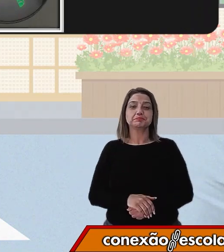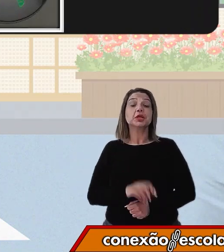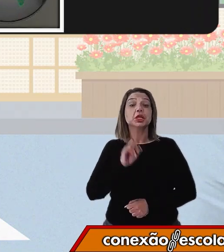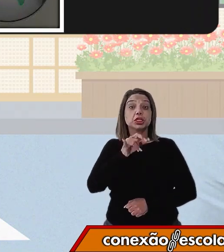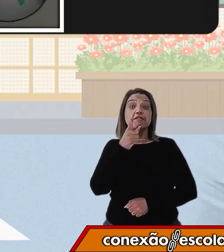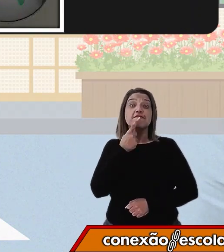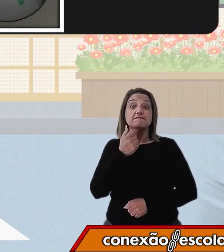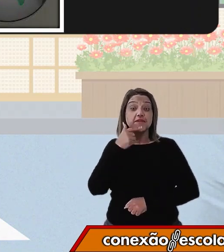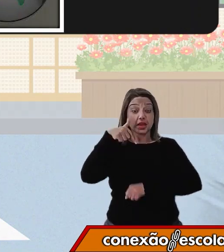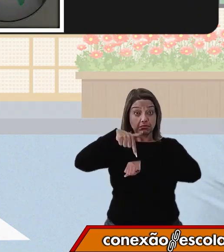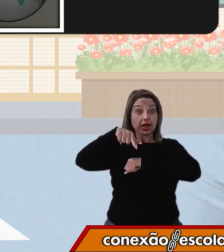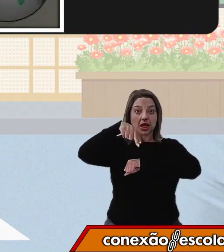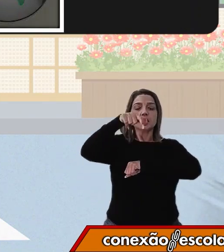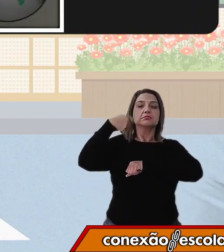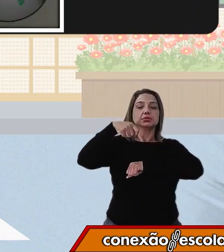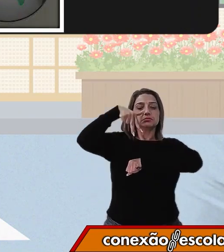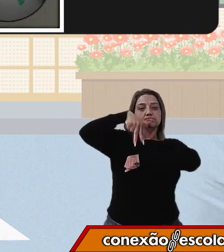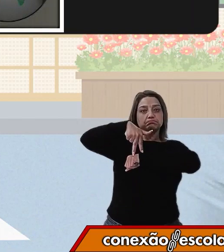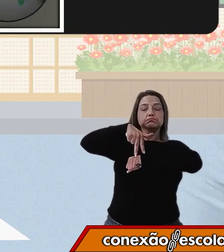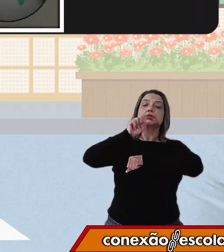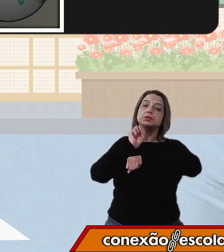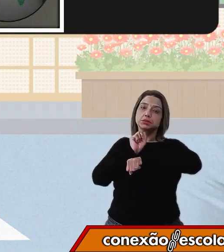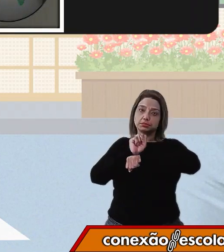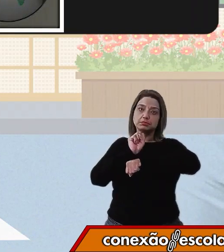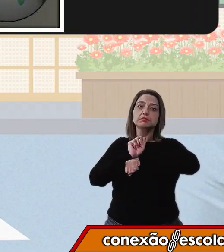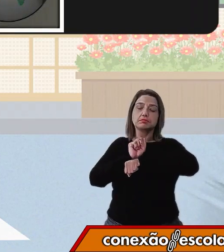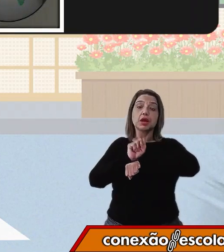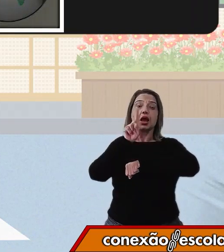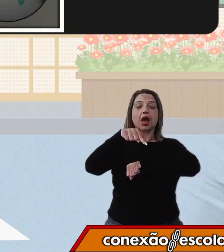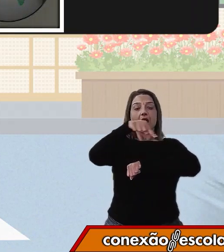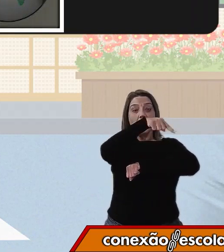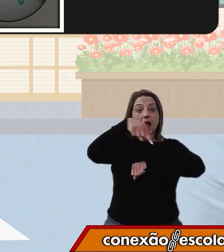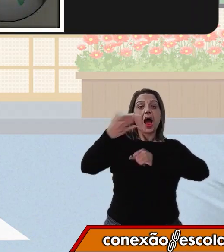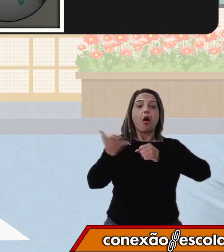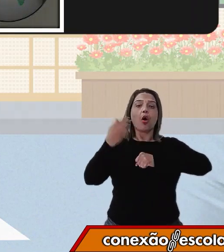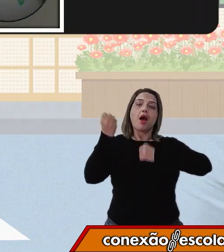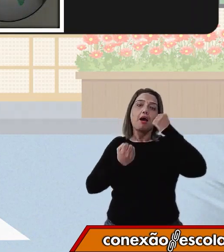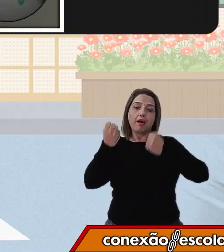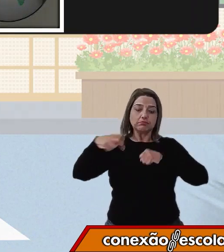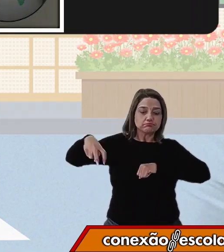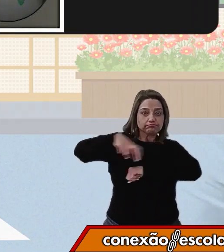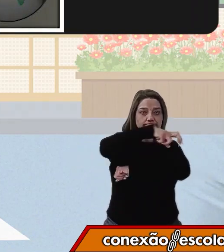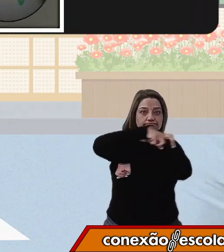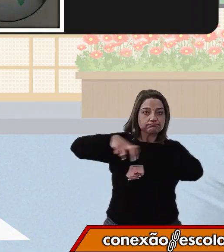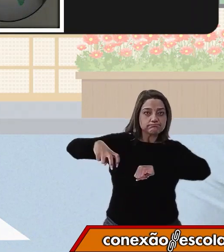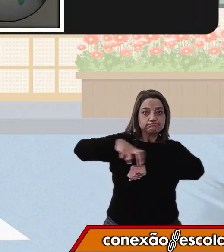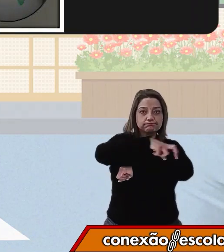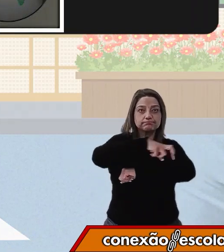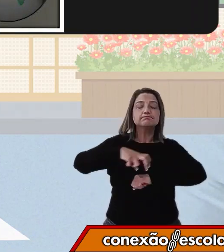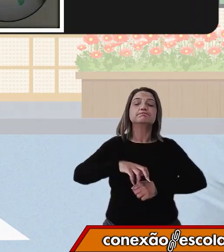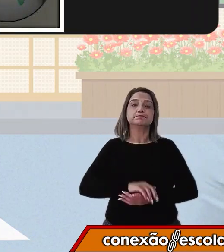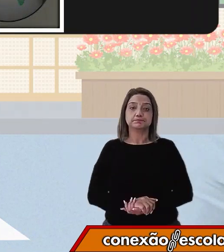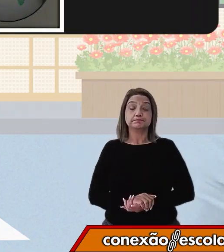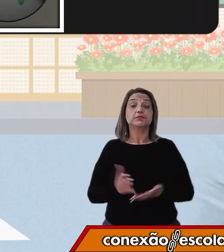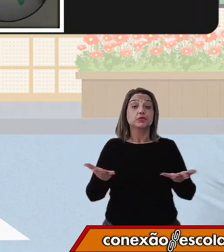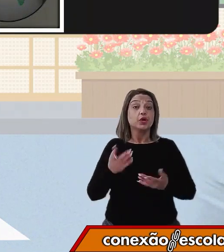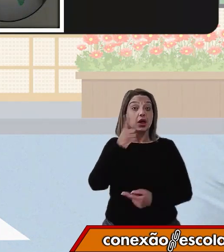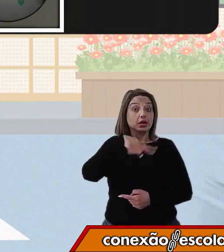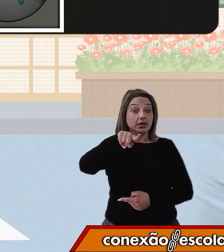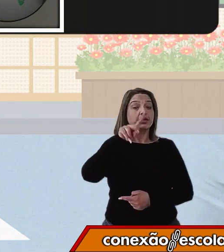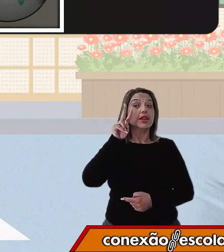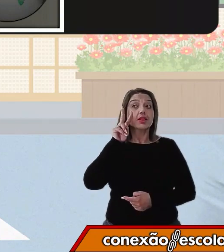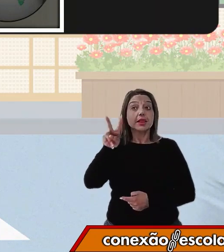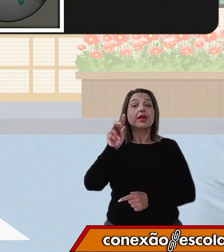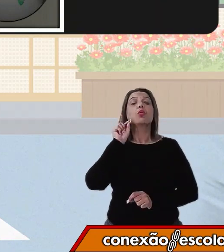quando está vermelho o pedestre tem que esperar pois é a vez dos veículos passarem lembrando que em